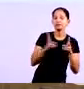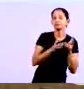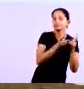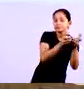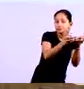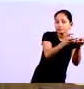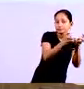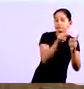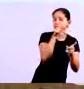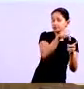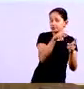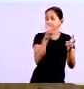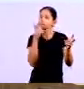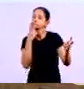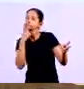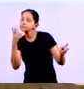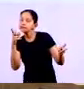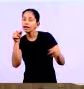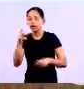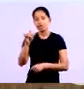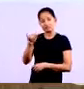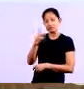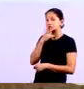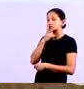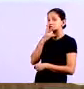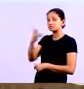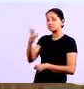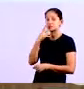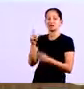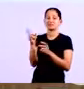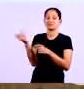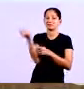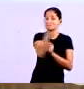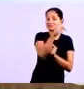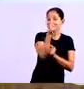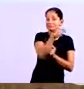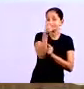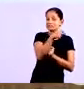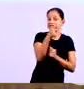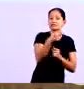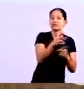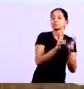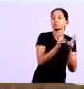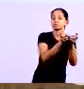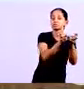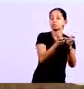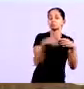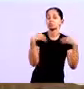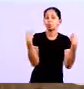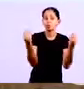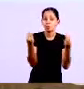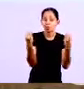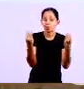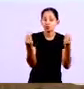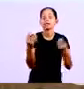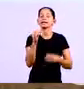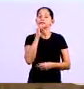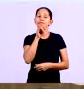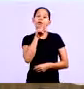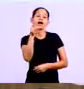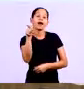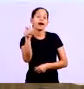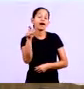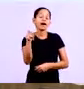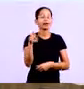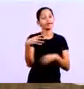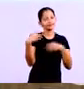para uma pessoa, falar assim, ó, se você fumar, você vai pegar câncer. Fala, não, mas eu tenho fulano, fumou 80 anos, nunca fumou e nunca pegou câncer. Mas se ele pegar, ele